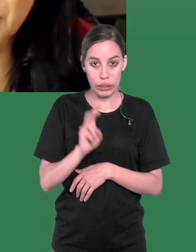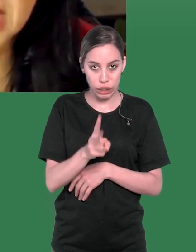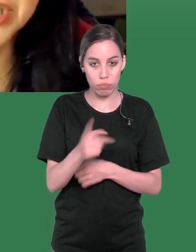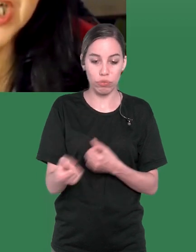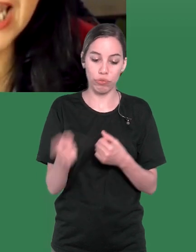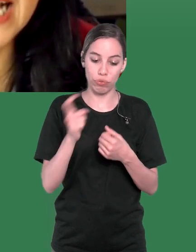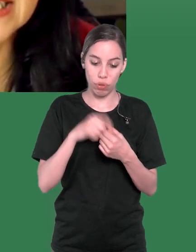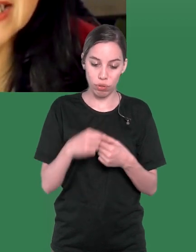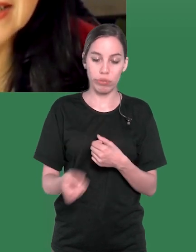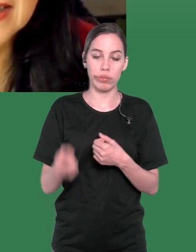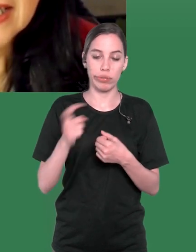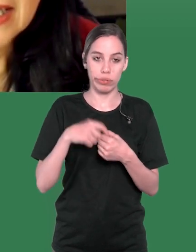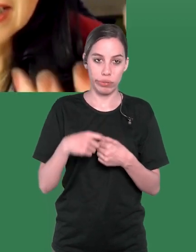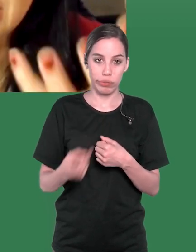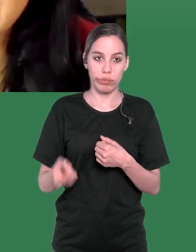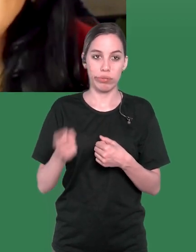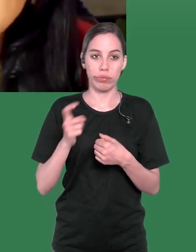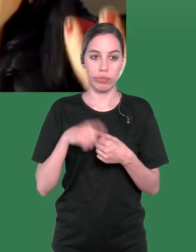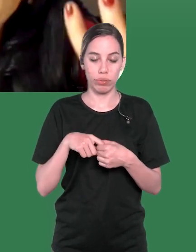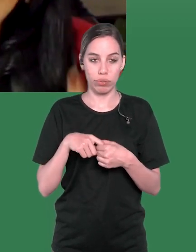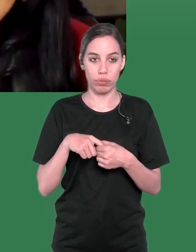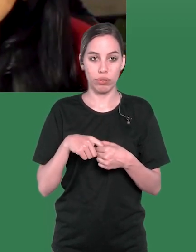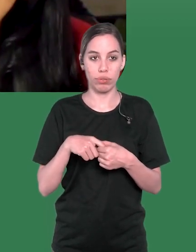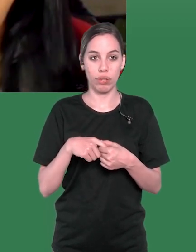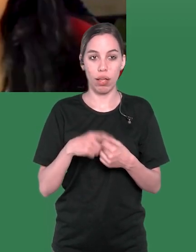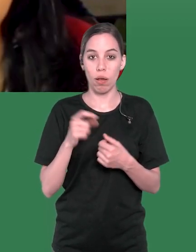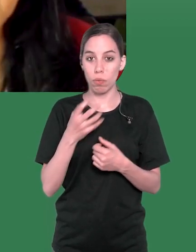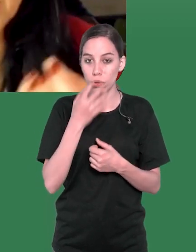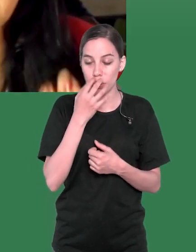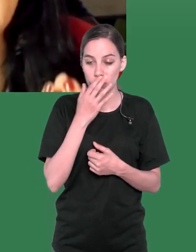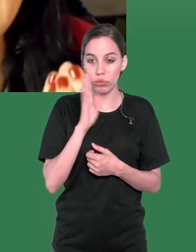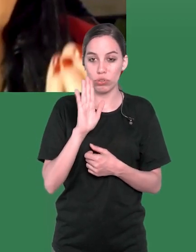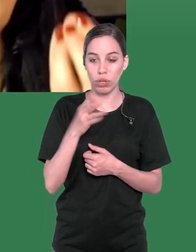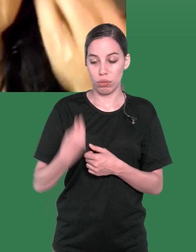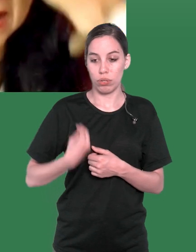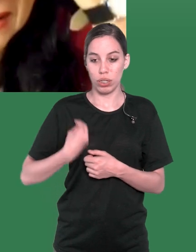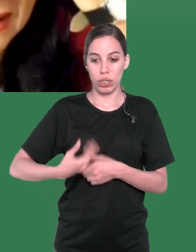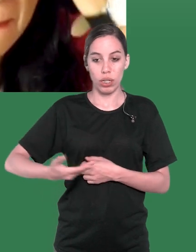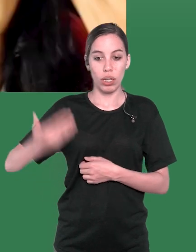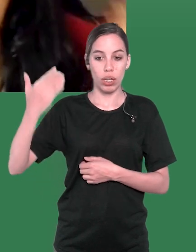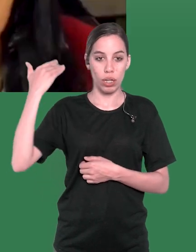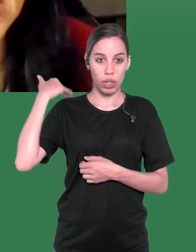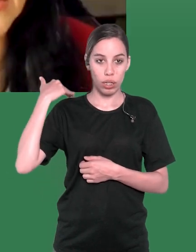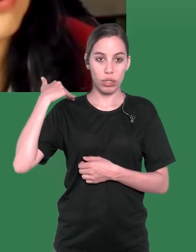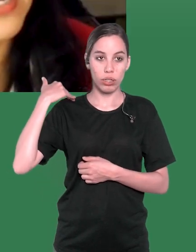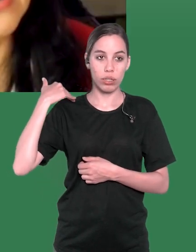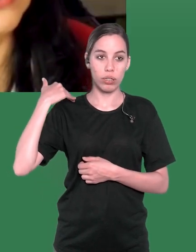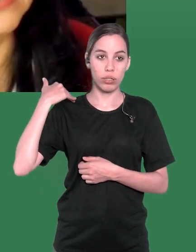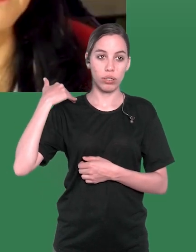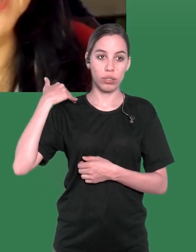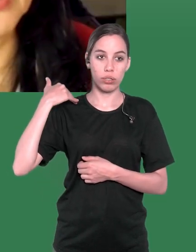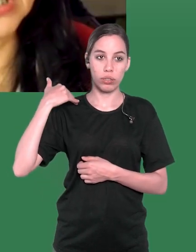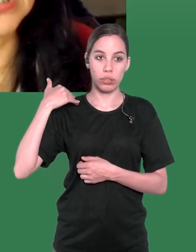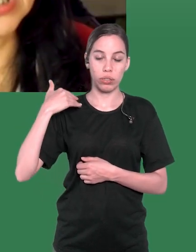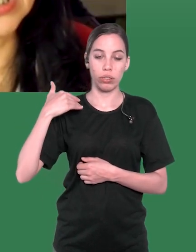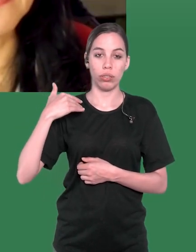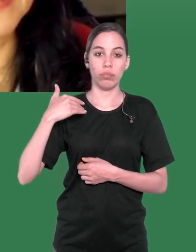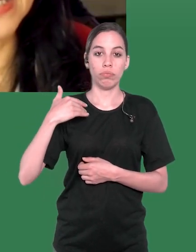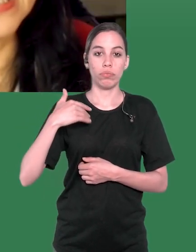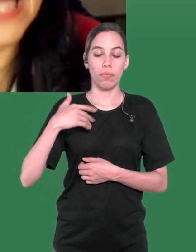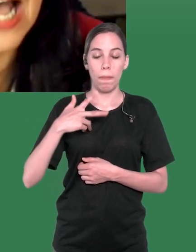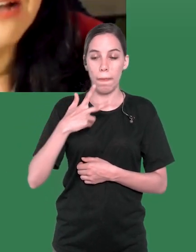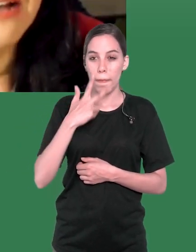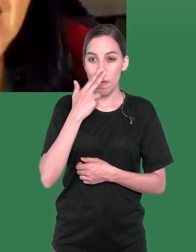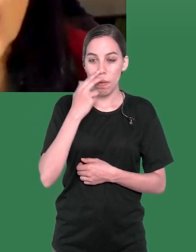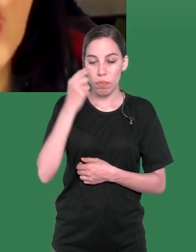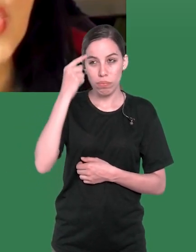na antiguidade clássica, que já se afigura como um sujeito. A memória do Argos é impressionante,